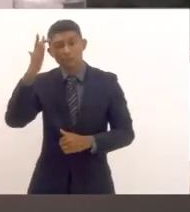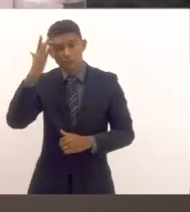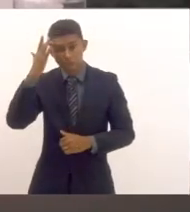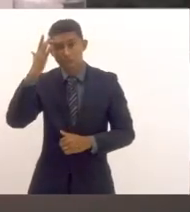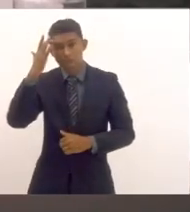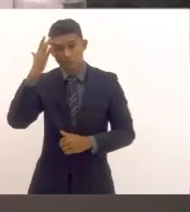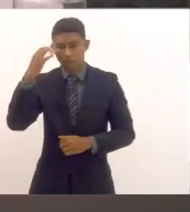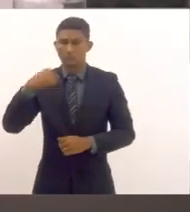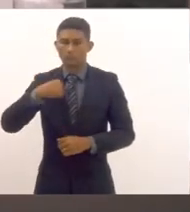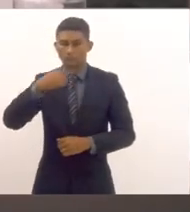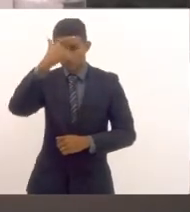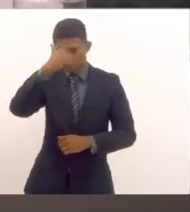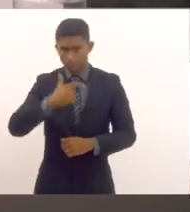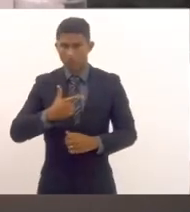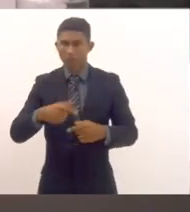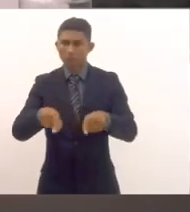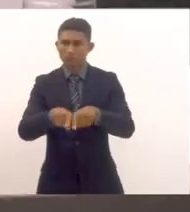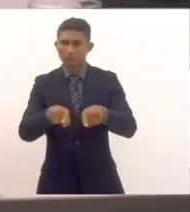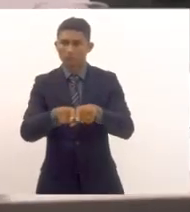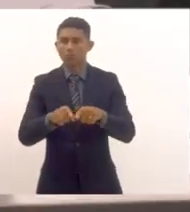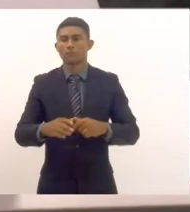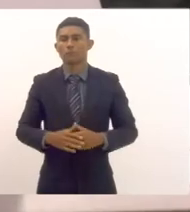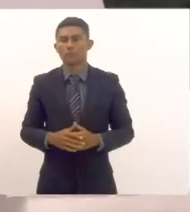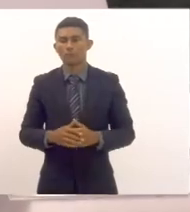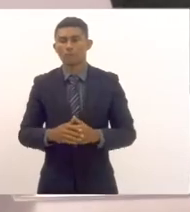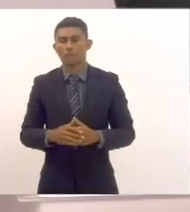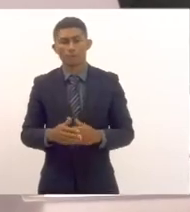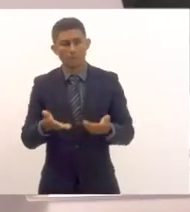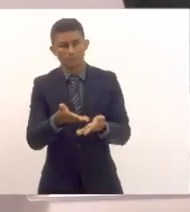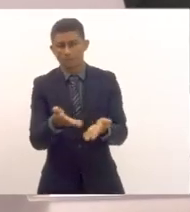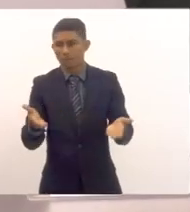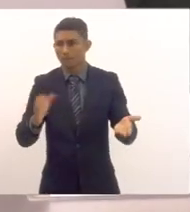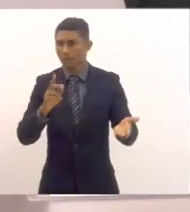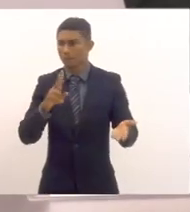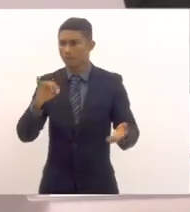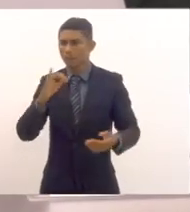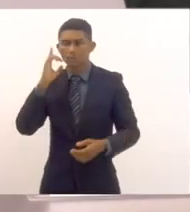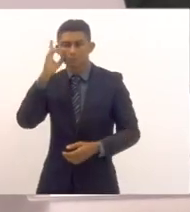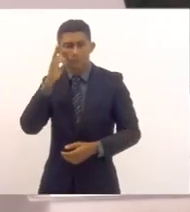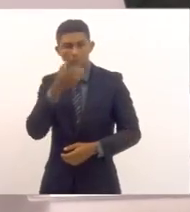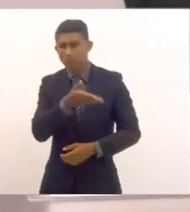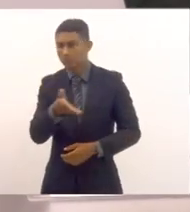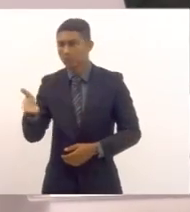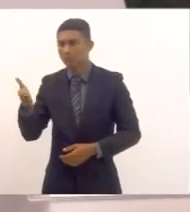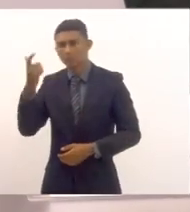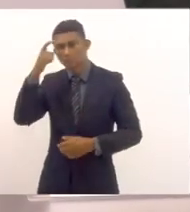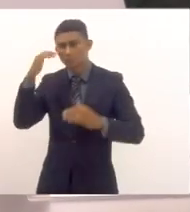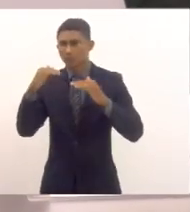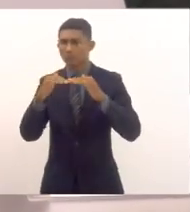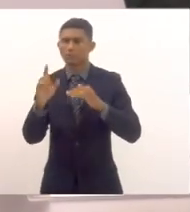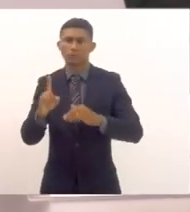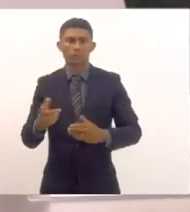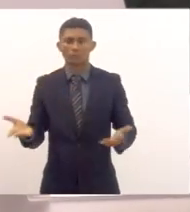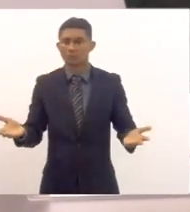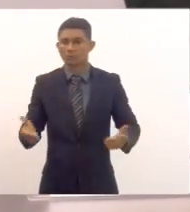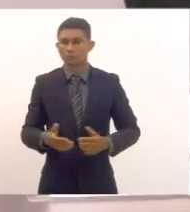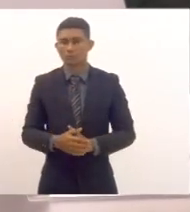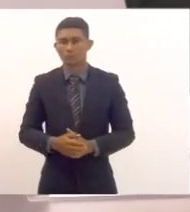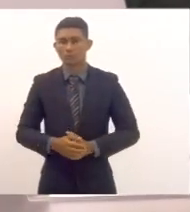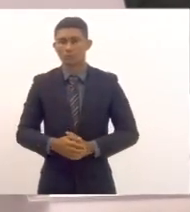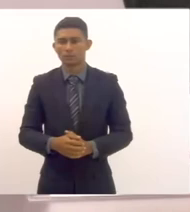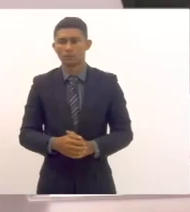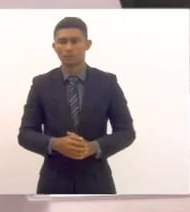que tanto eu compro os demais mas representantes aqui da CP não concordando com esse tipo de ir de posicionamento em relação à